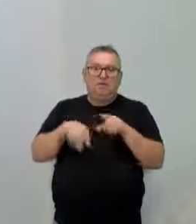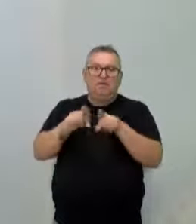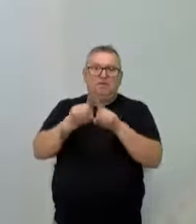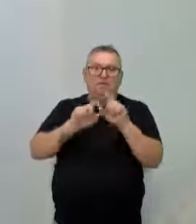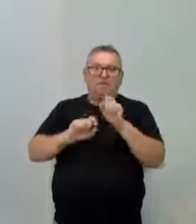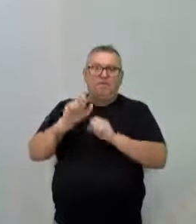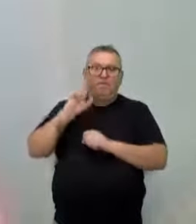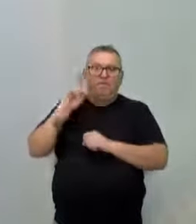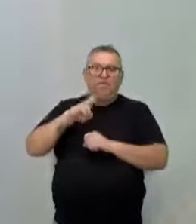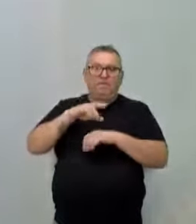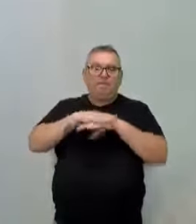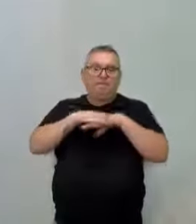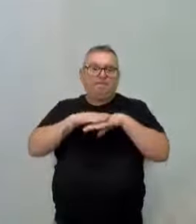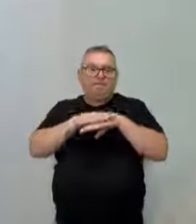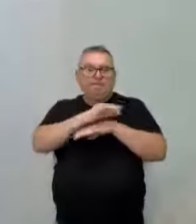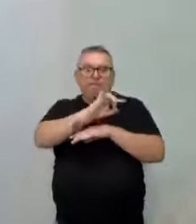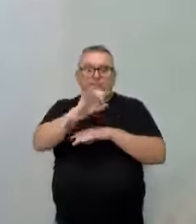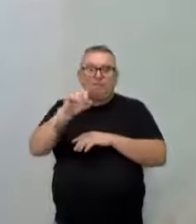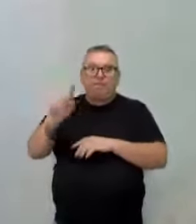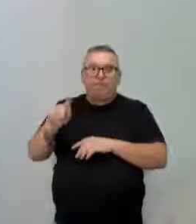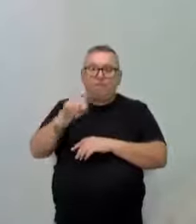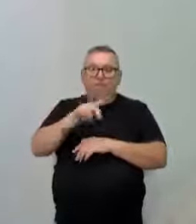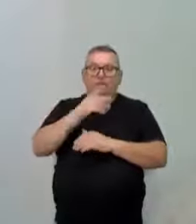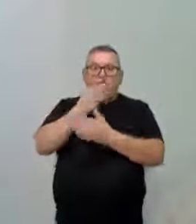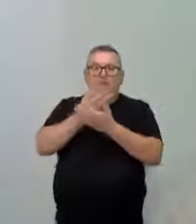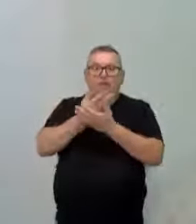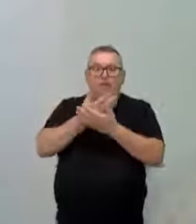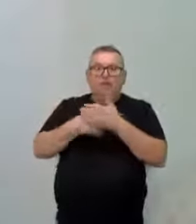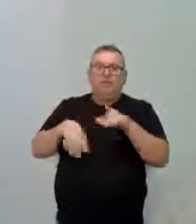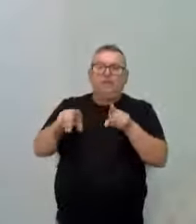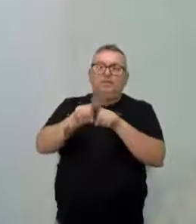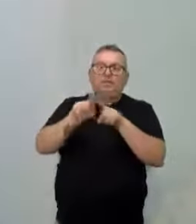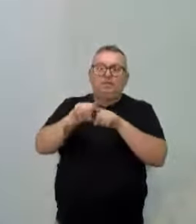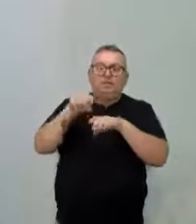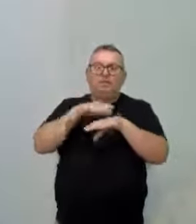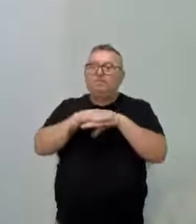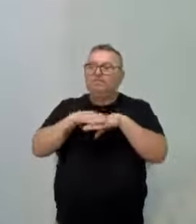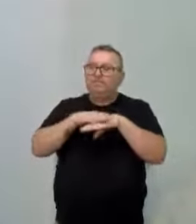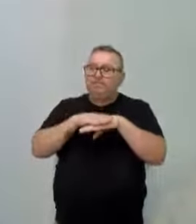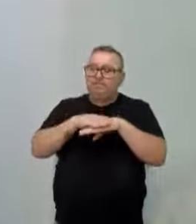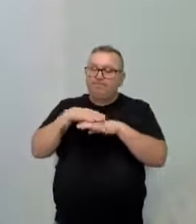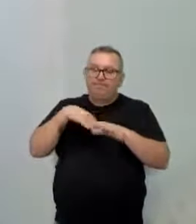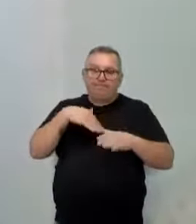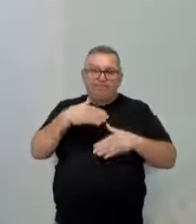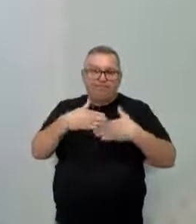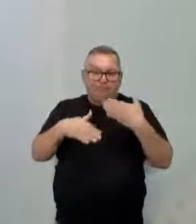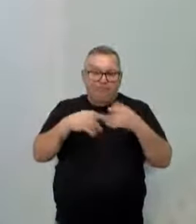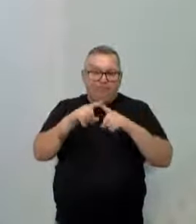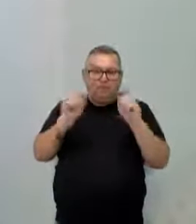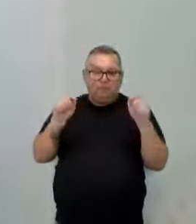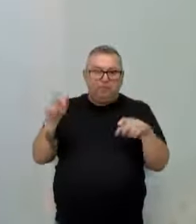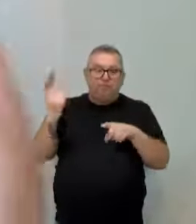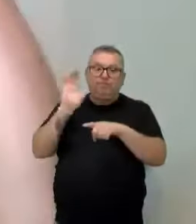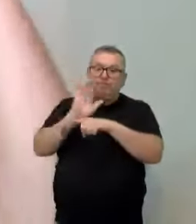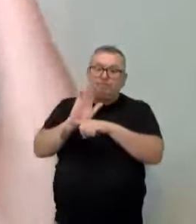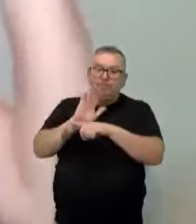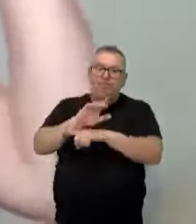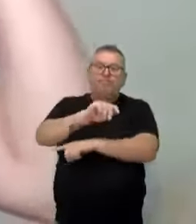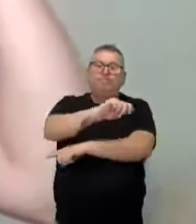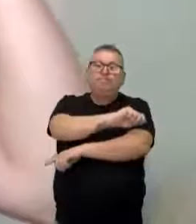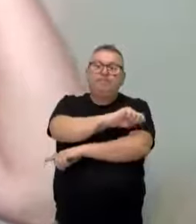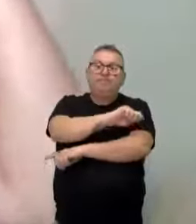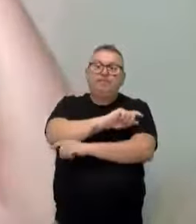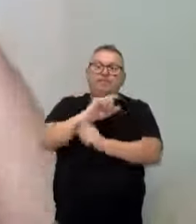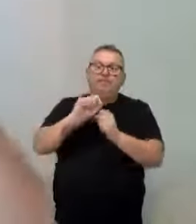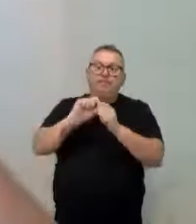o diálogo entre professor e estudante, esse diálogo ao longo do caminho, possa ajudar o estudante a fazer a